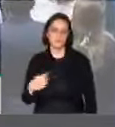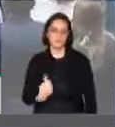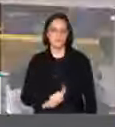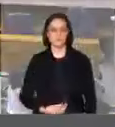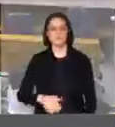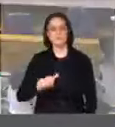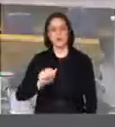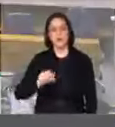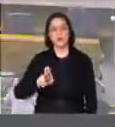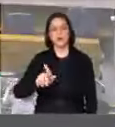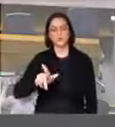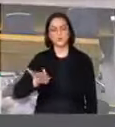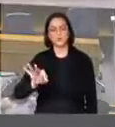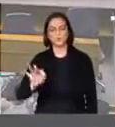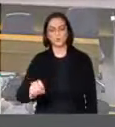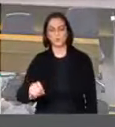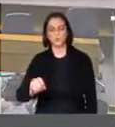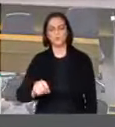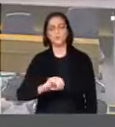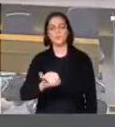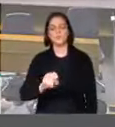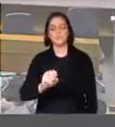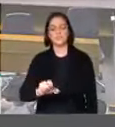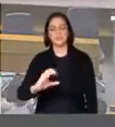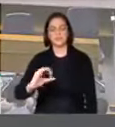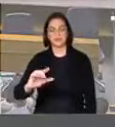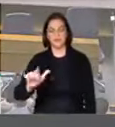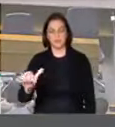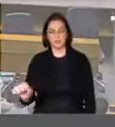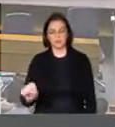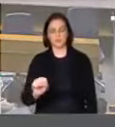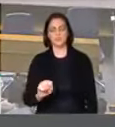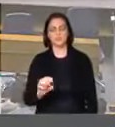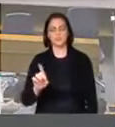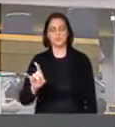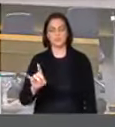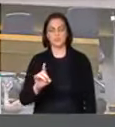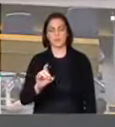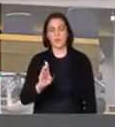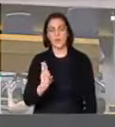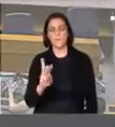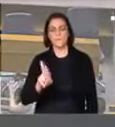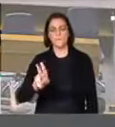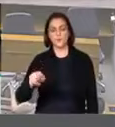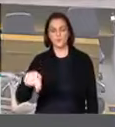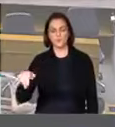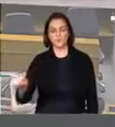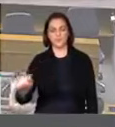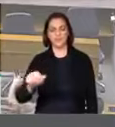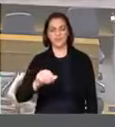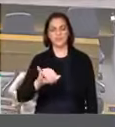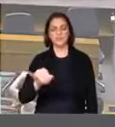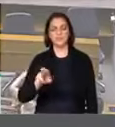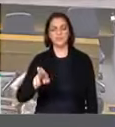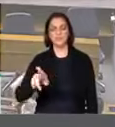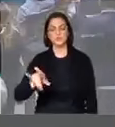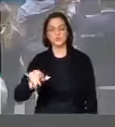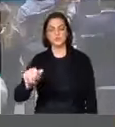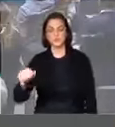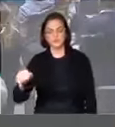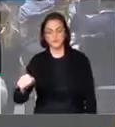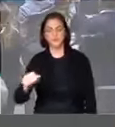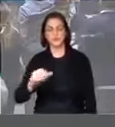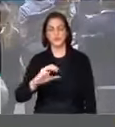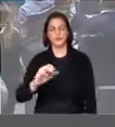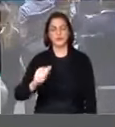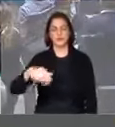Augusto Andrade, José Carlos Dias de Oliveira, Bruna Benevides, Julian